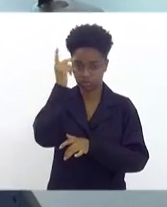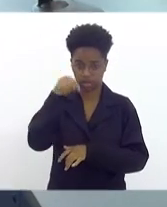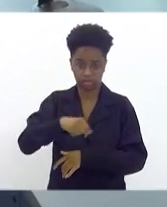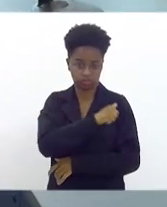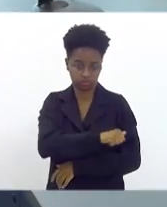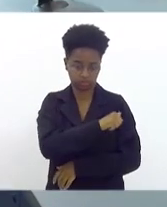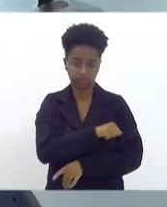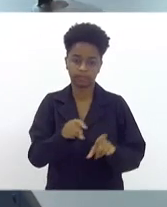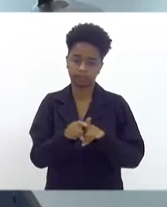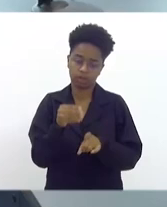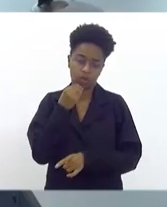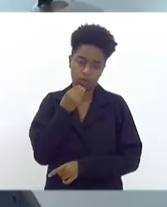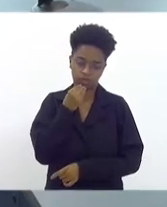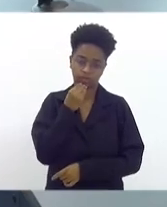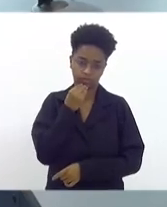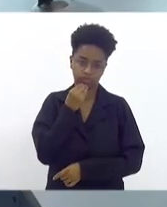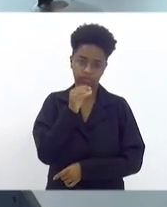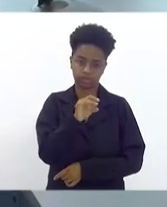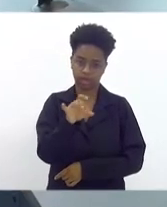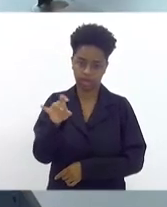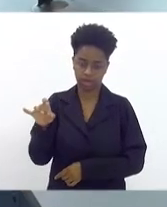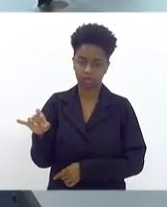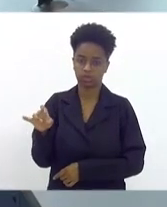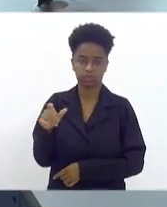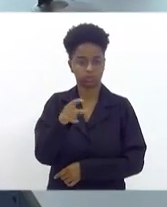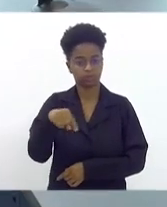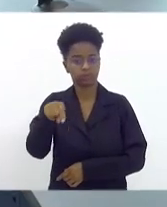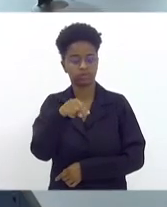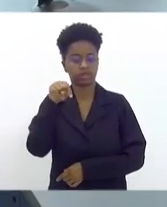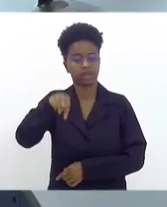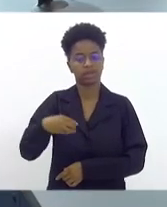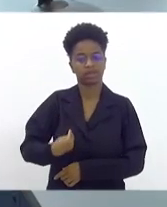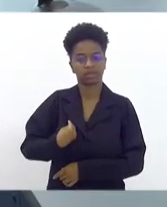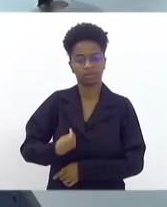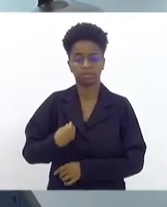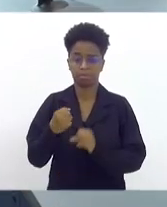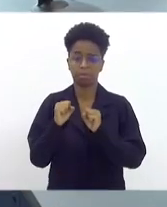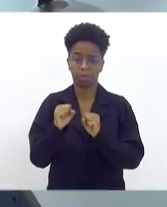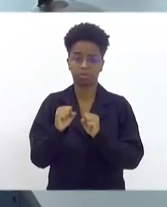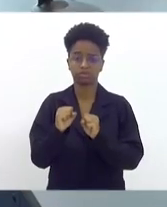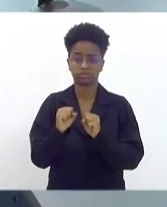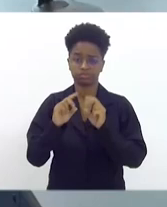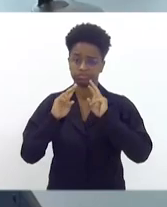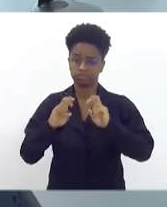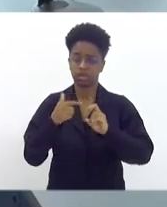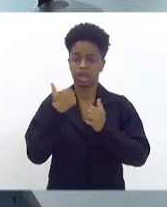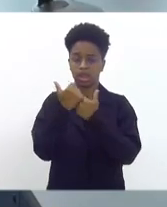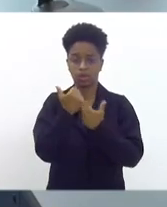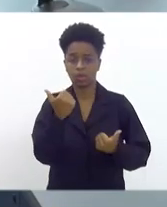que, evidentemente, cada um dos senhores aqui presentes pode se considerar um